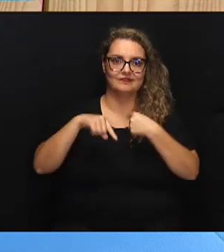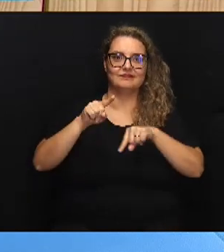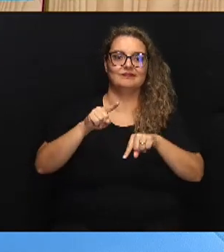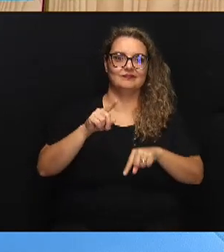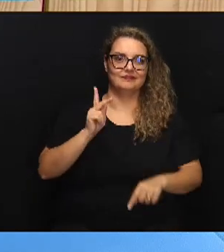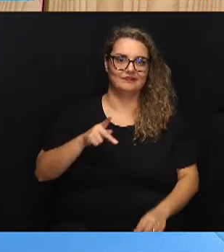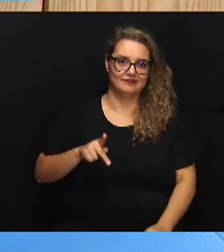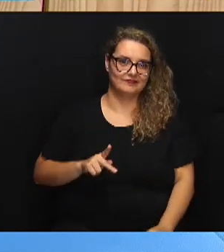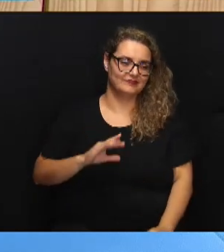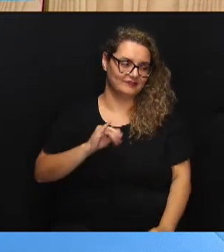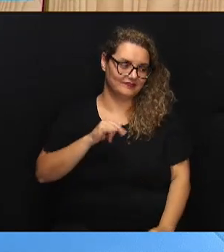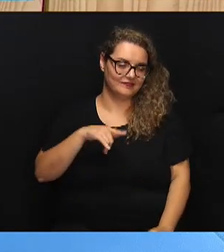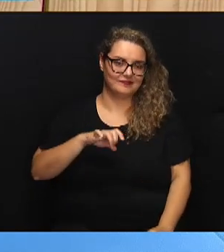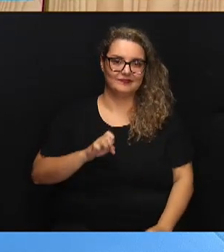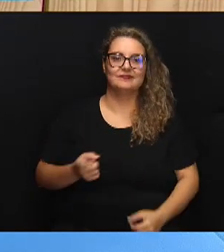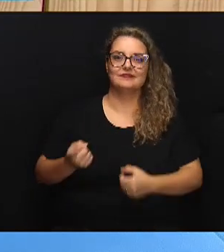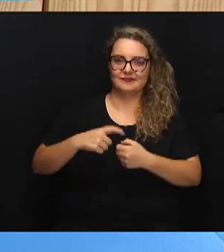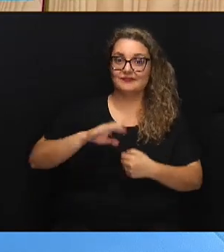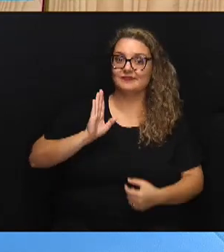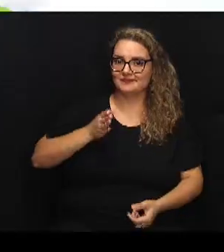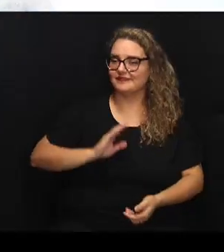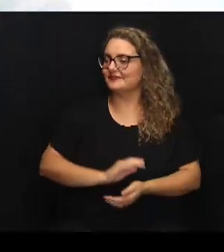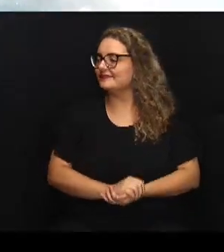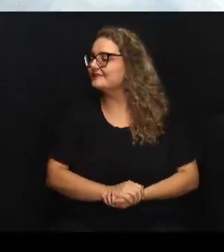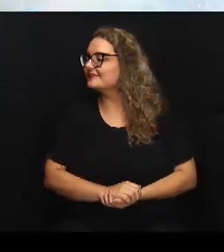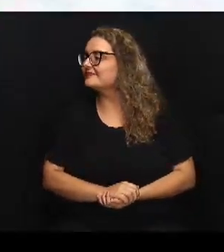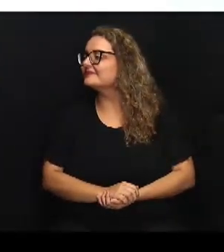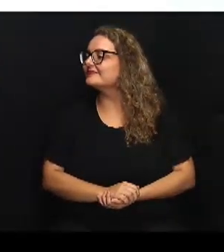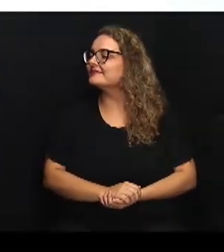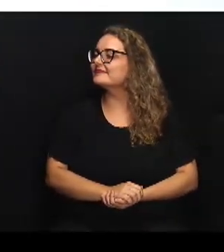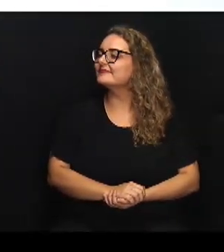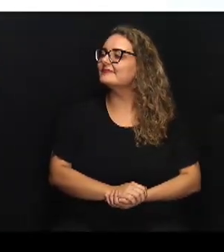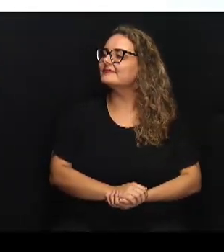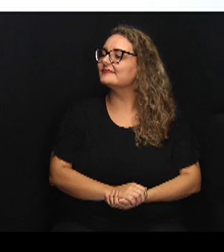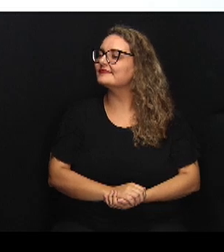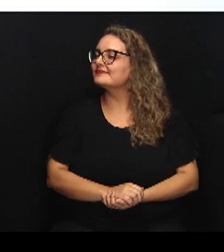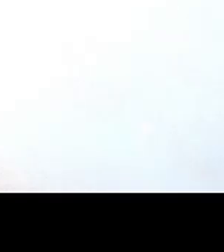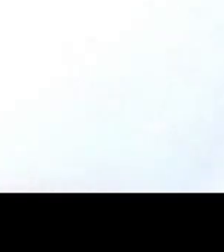professor Kaique. A gente volta daqui a pouquinho.